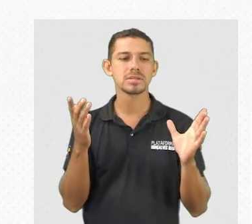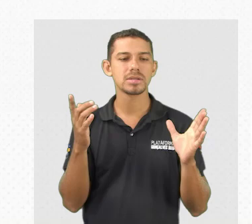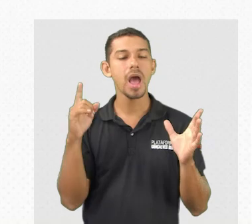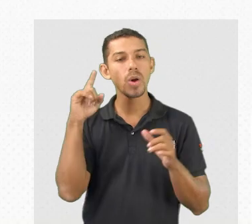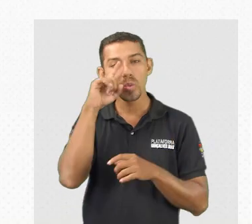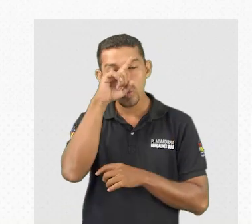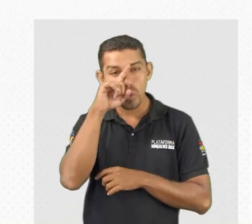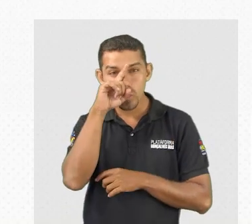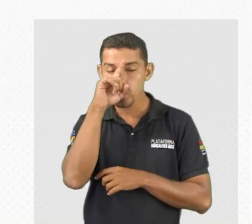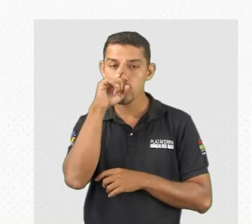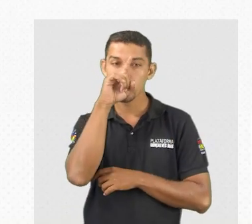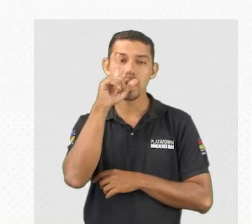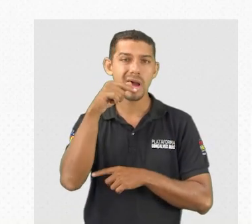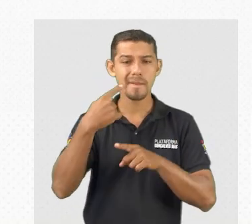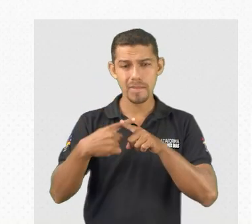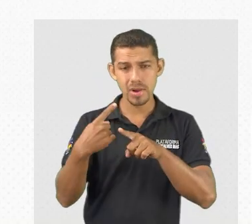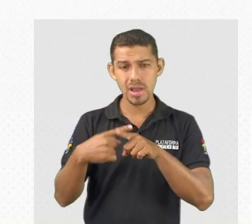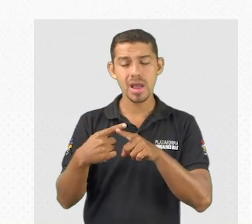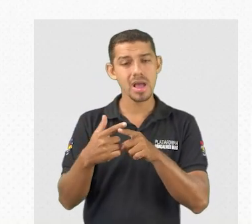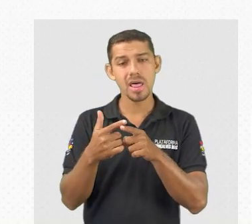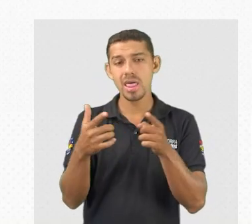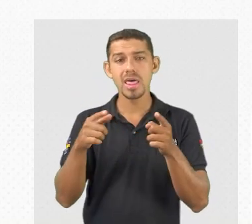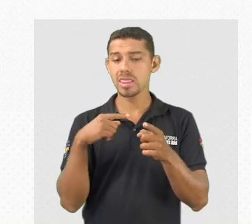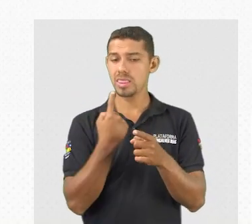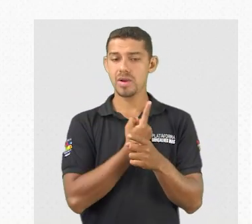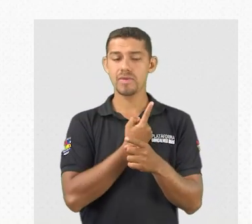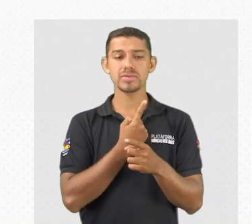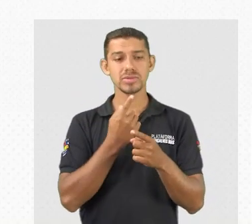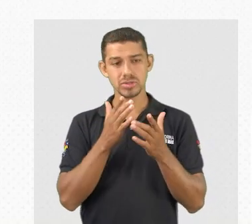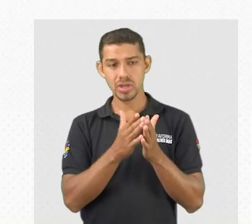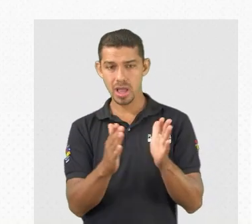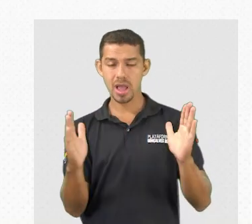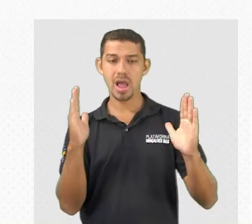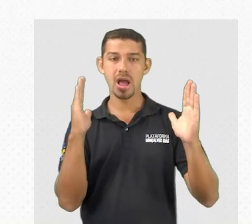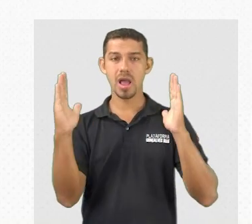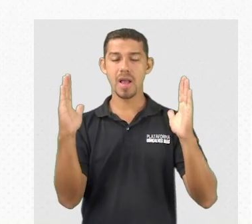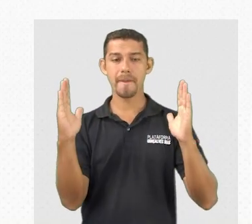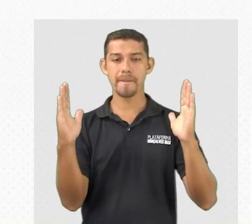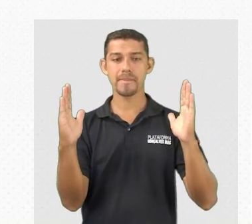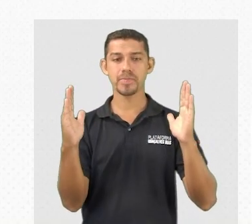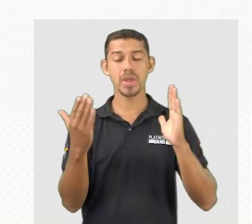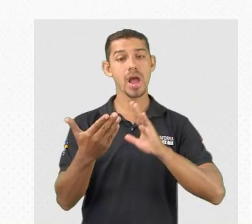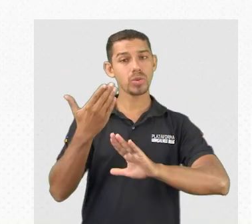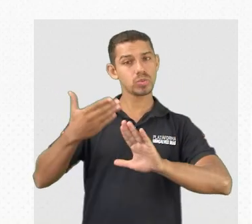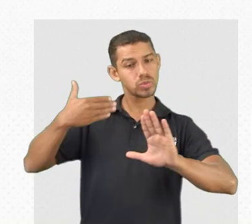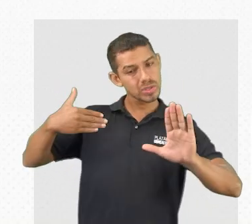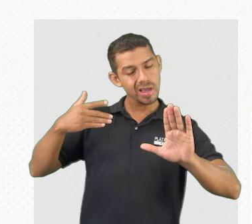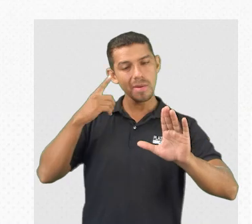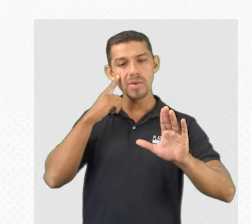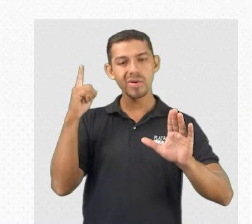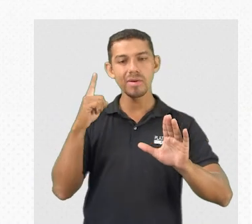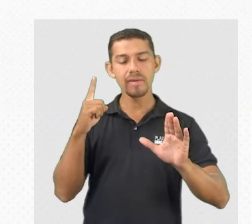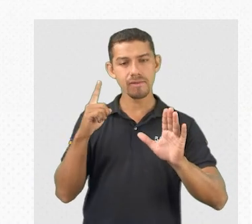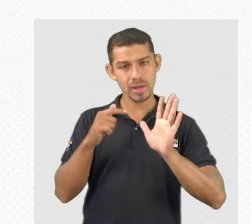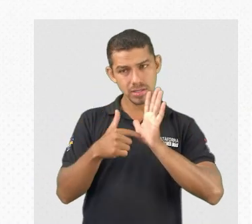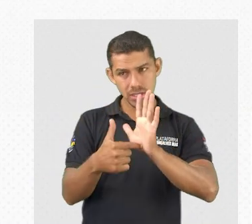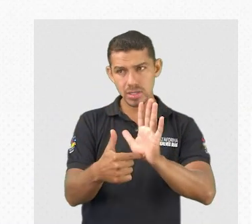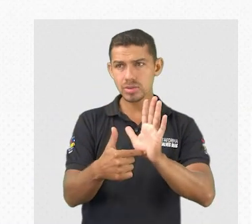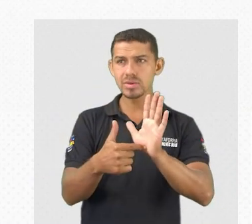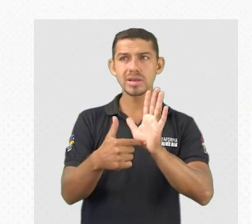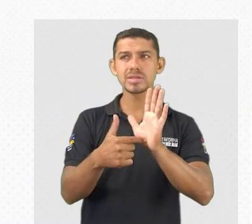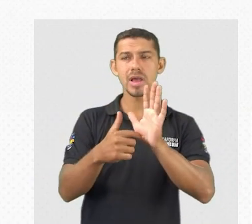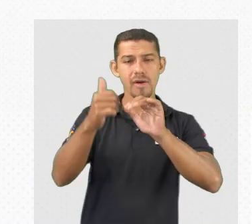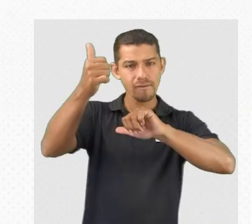risco, porque, de certa forma, nós já estamos condicionados a esse modelo há algum tempo, e para fazer uma espécie